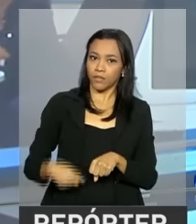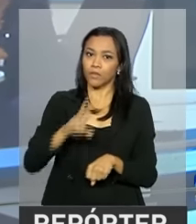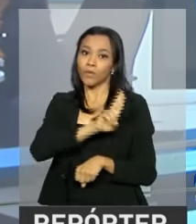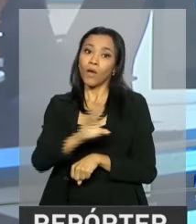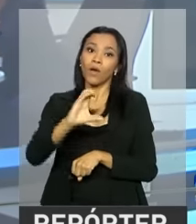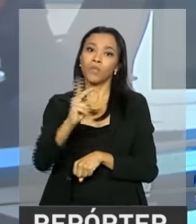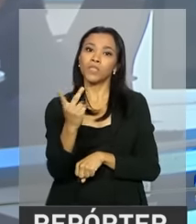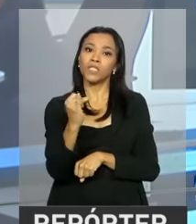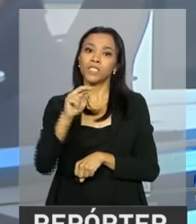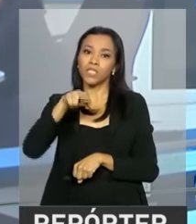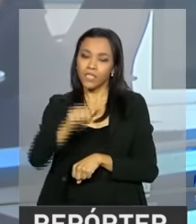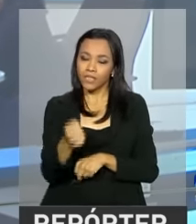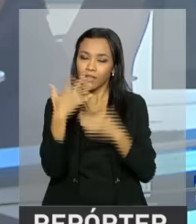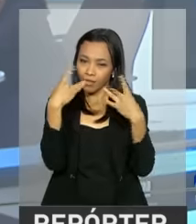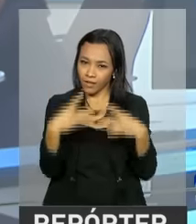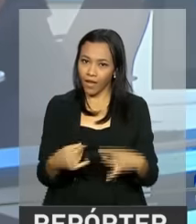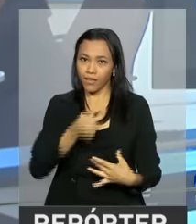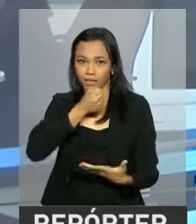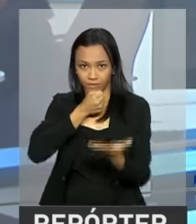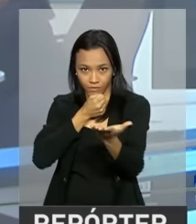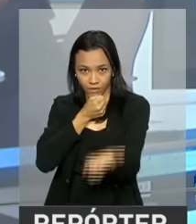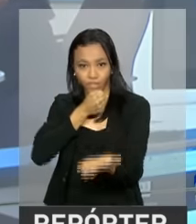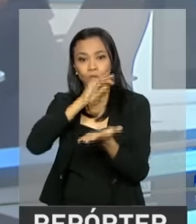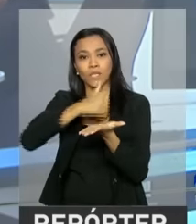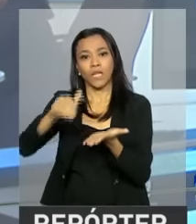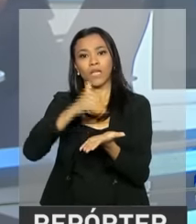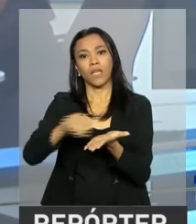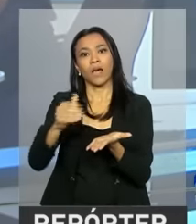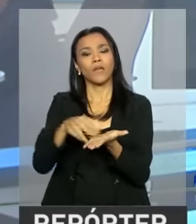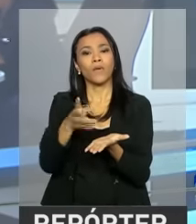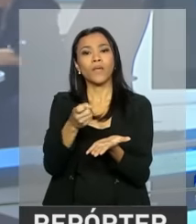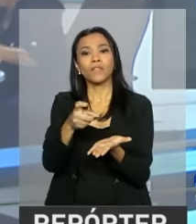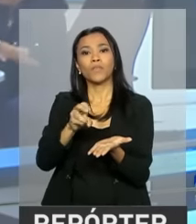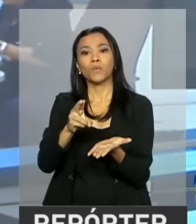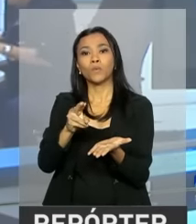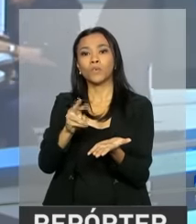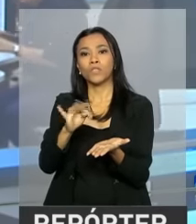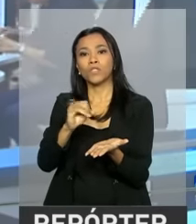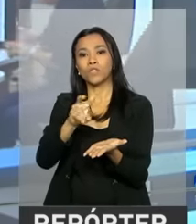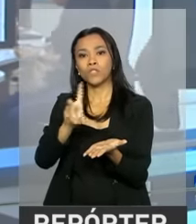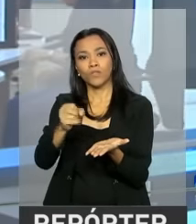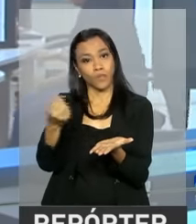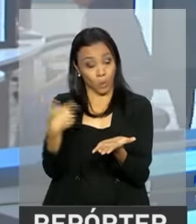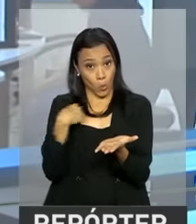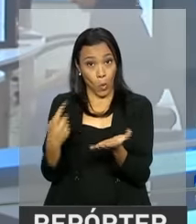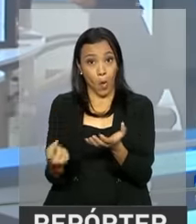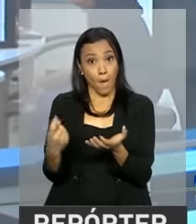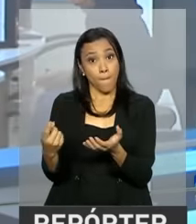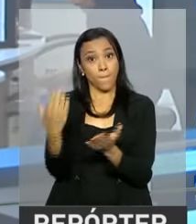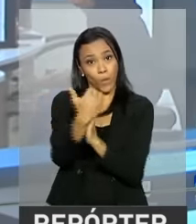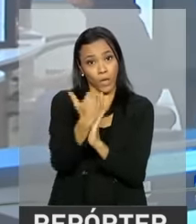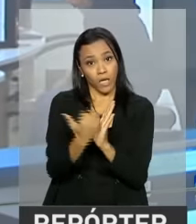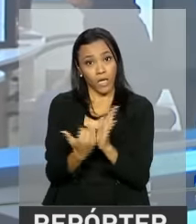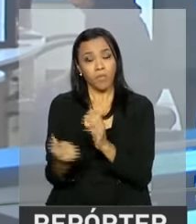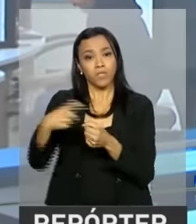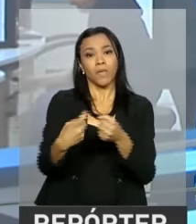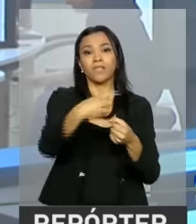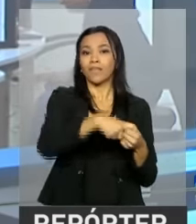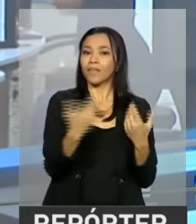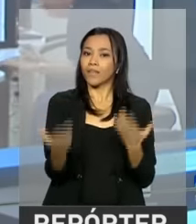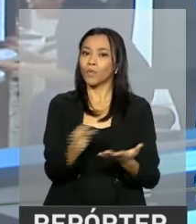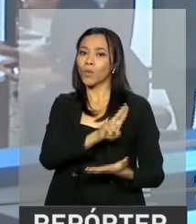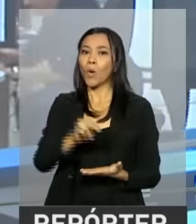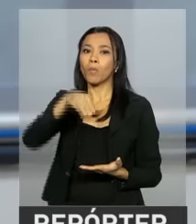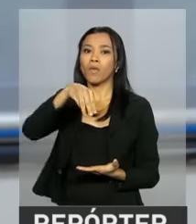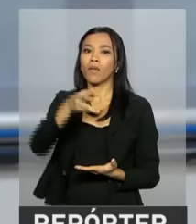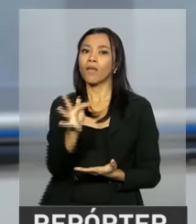da entrevista exclusiva da NBR com o secretário executivo do programa de parcerias de investimentos Moreira